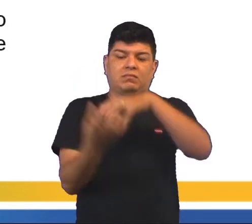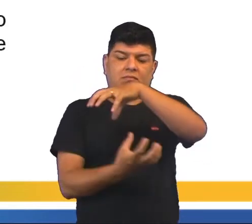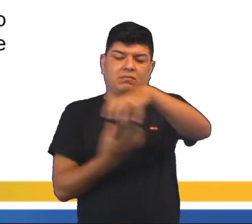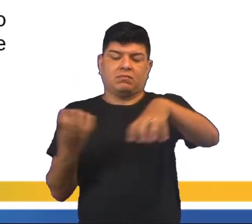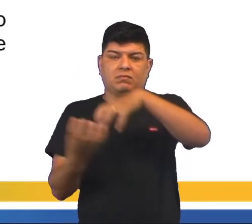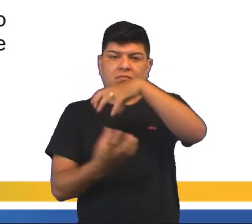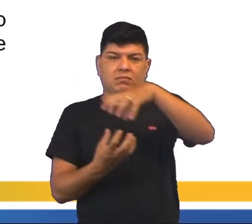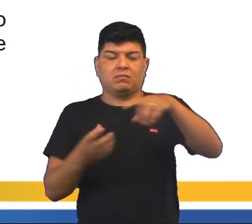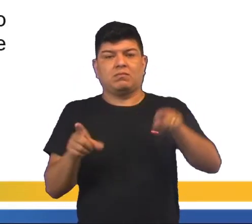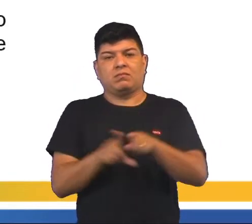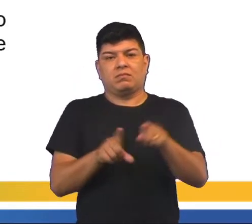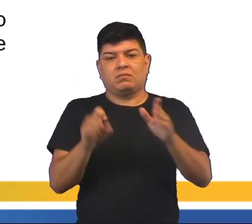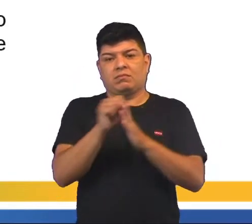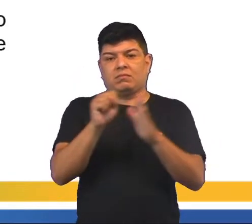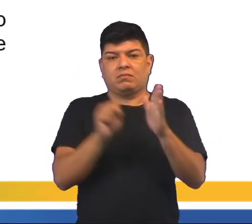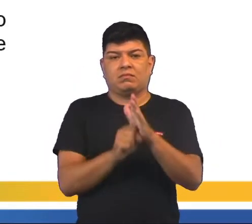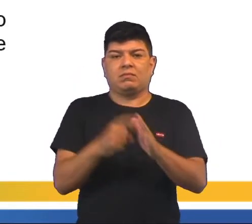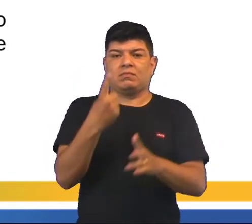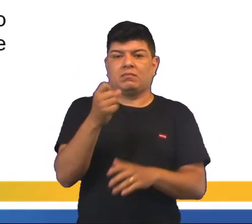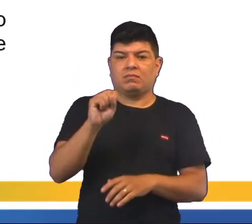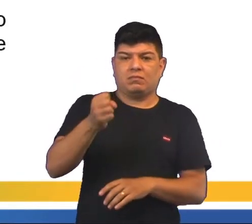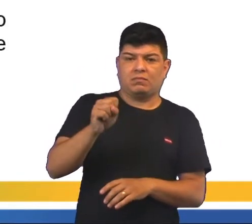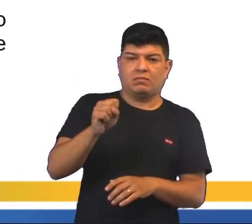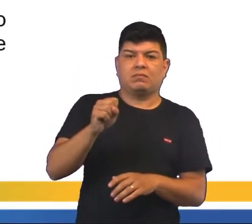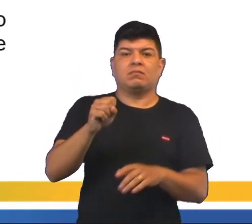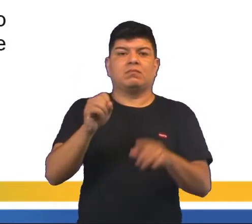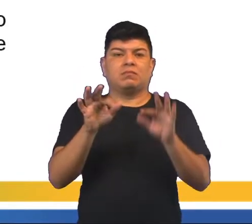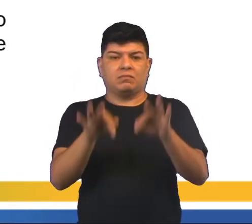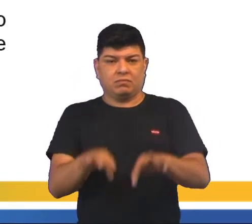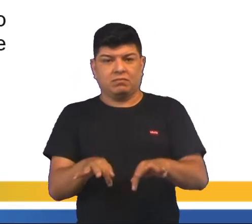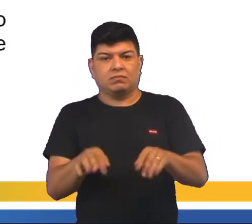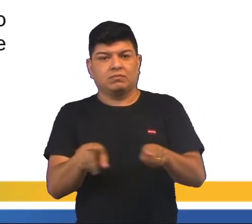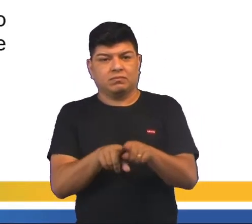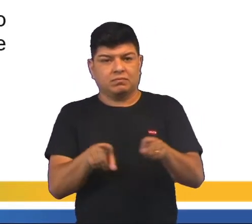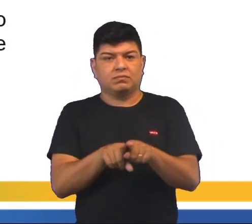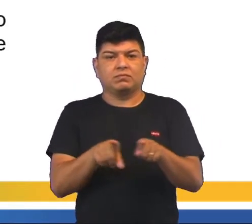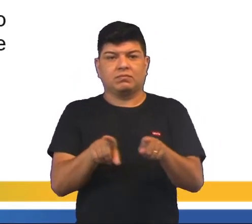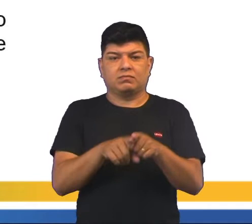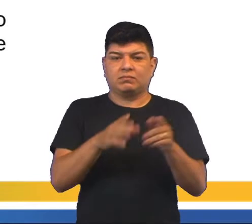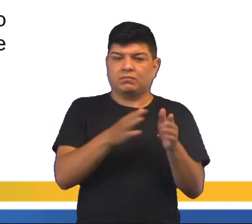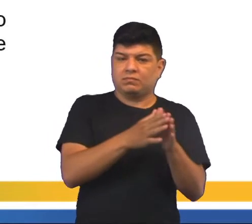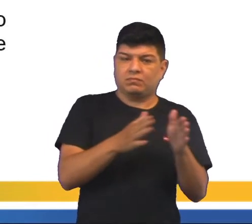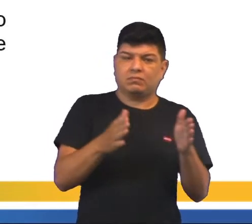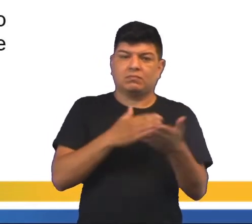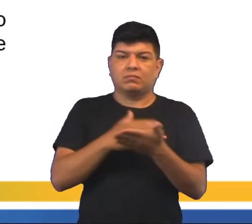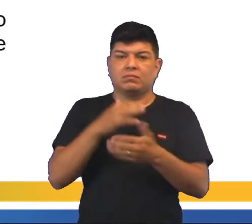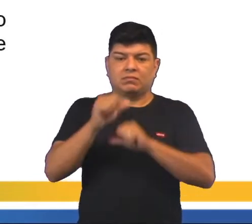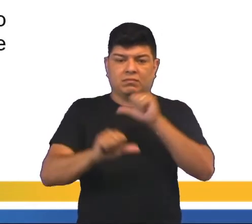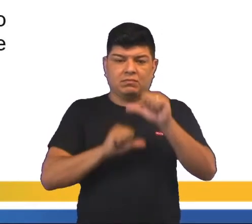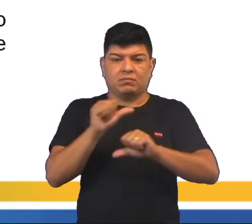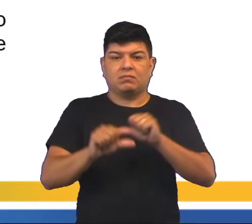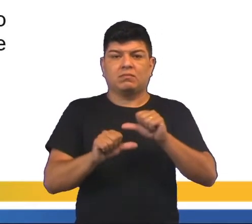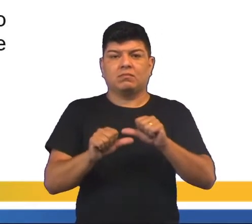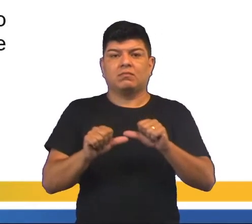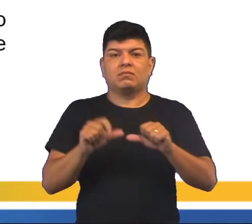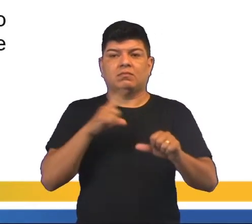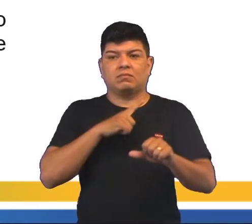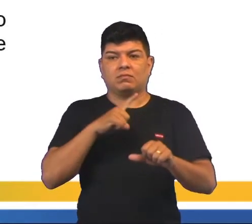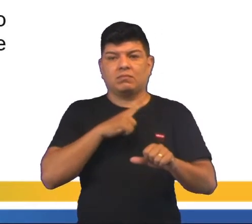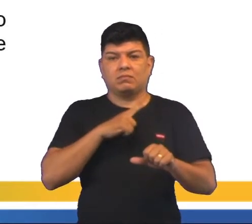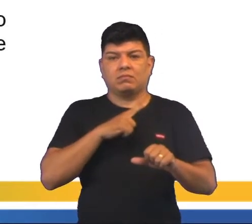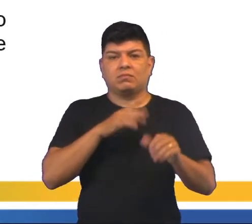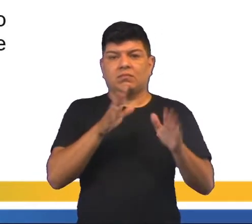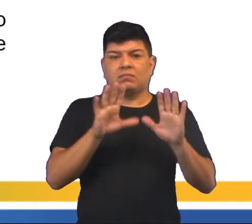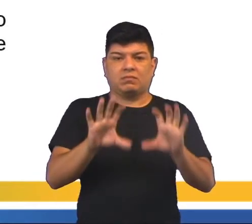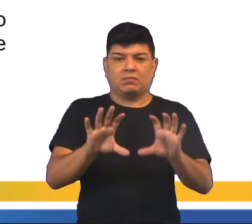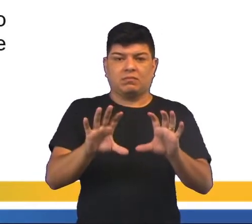Revolução Industrial, ali no século XVIII, né, meados, né, fim do século XVIII, a partir da transformação dos sistemas de produção.